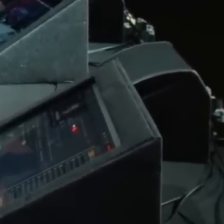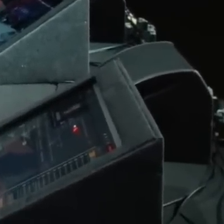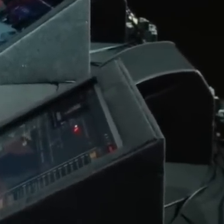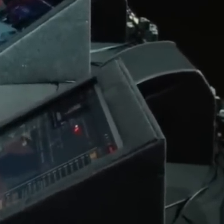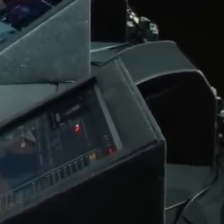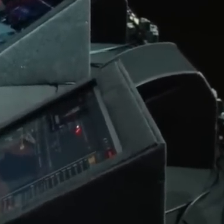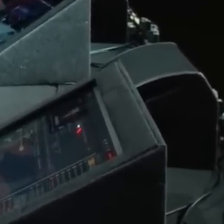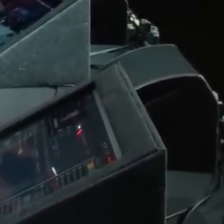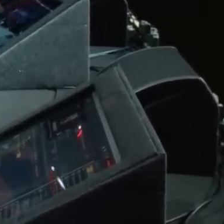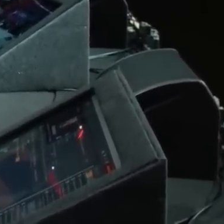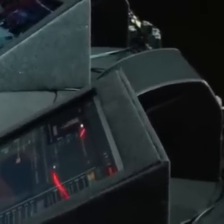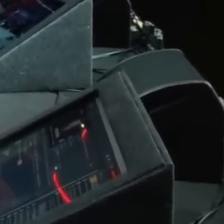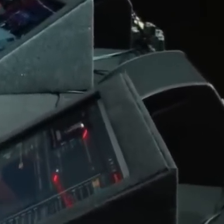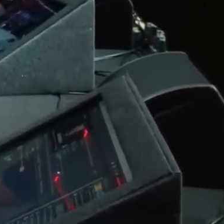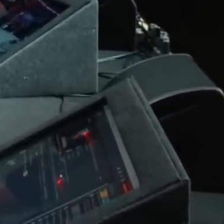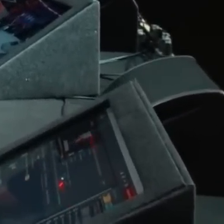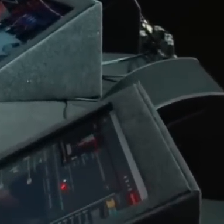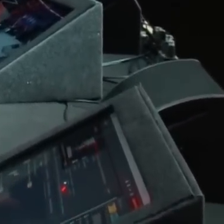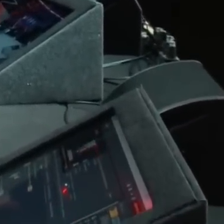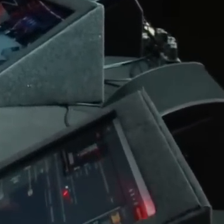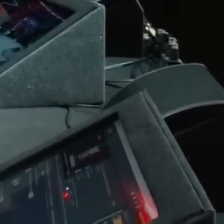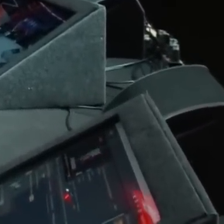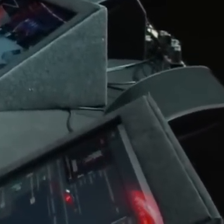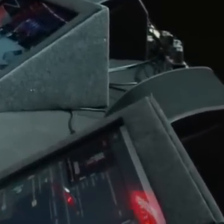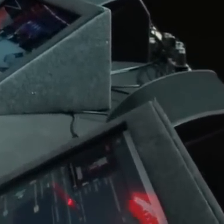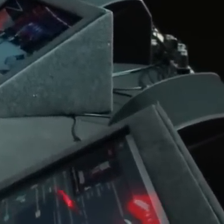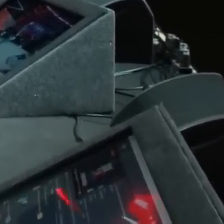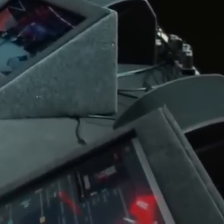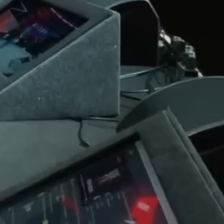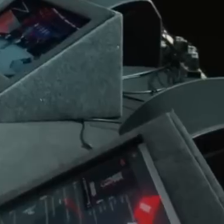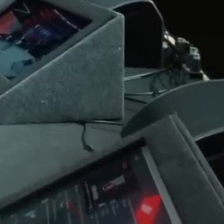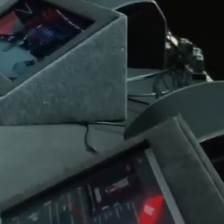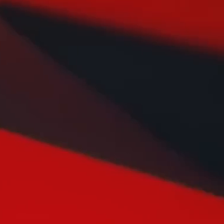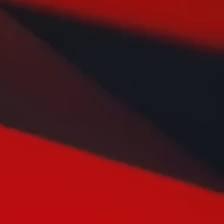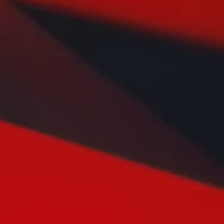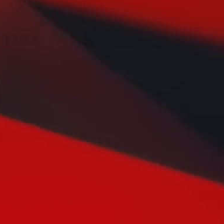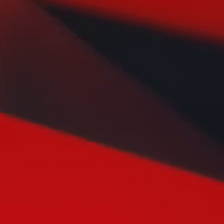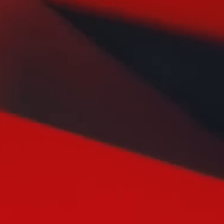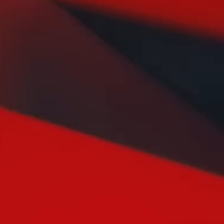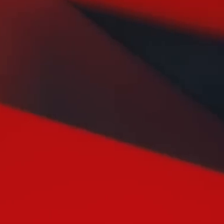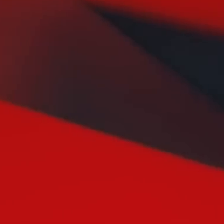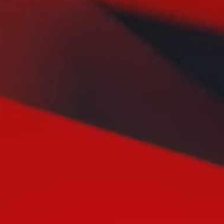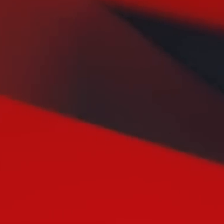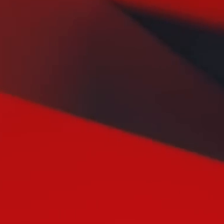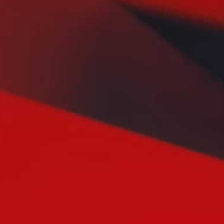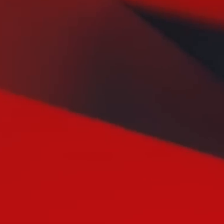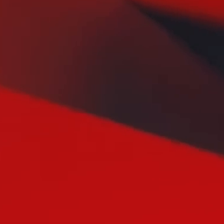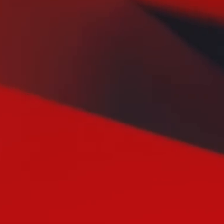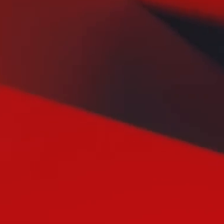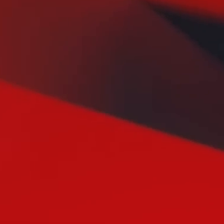Para a honra e glória do Teu nome, Pai. Se faça presente em nome de Jesus Cristo, Pai. Em nome de Jesus.